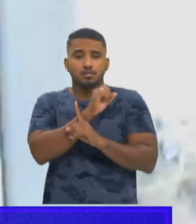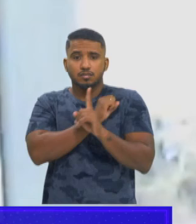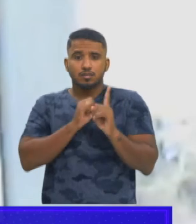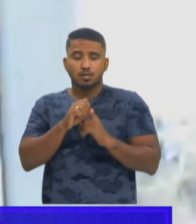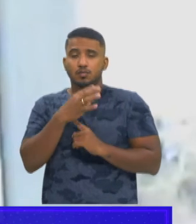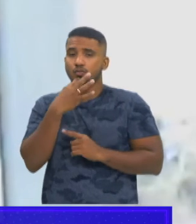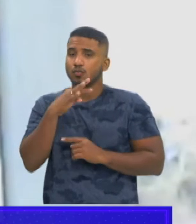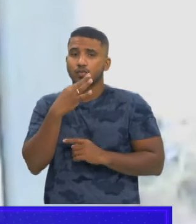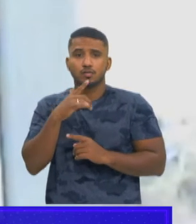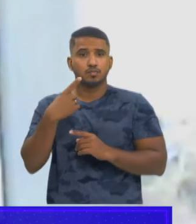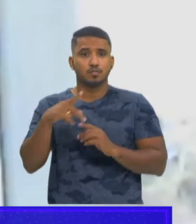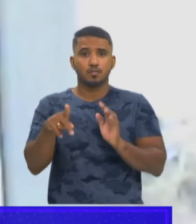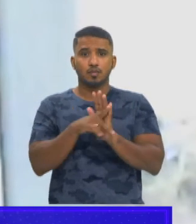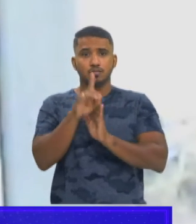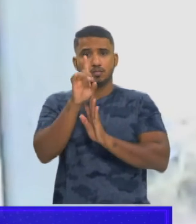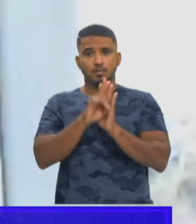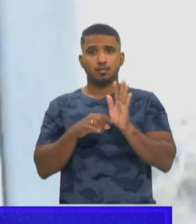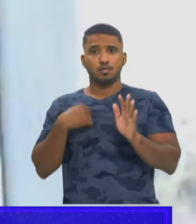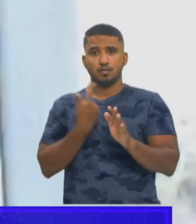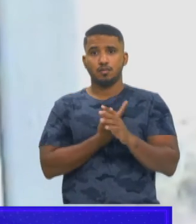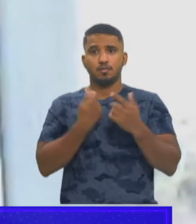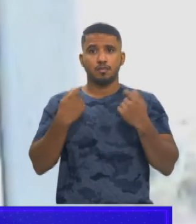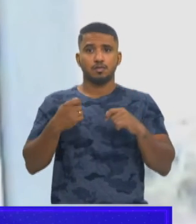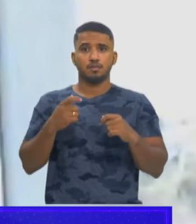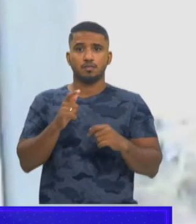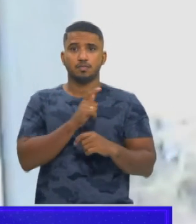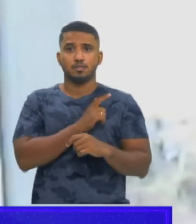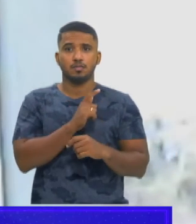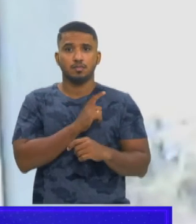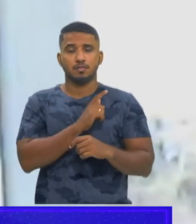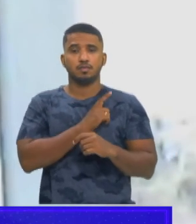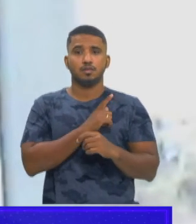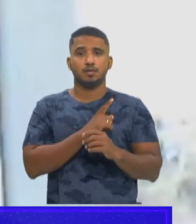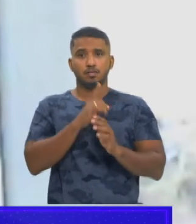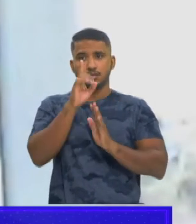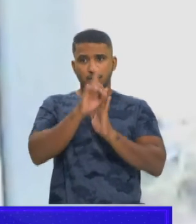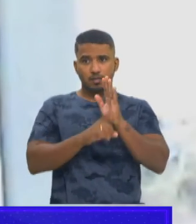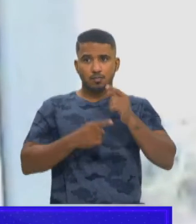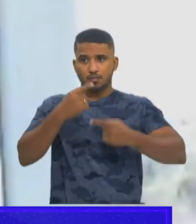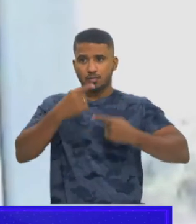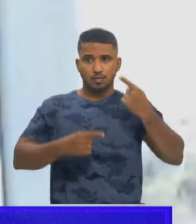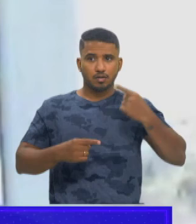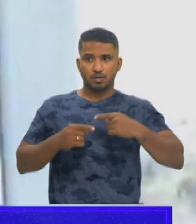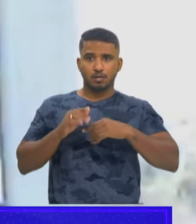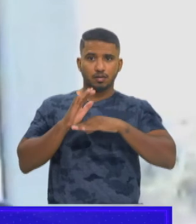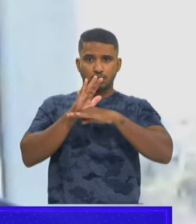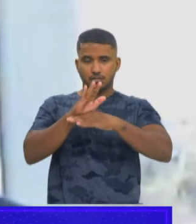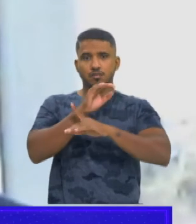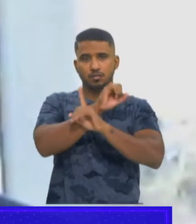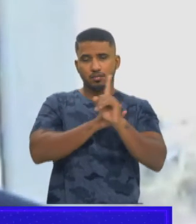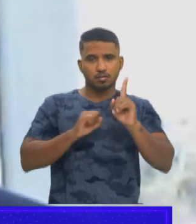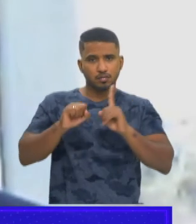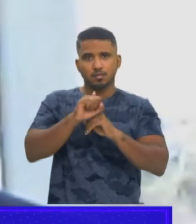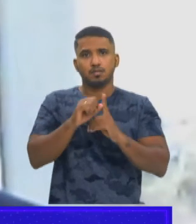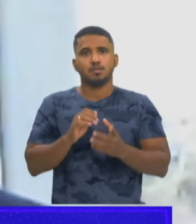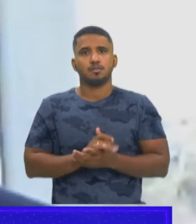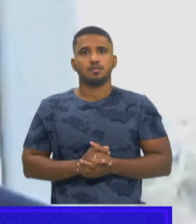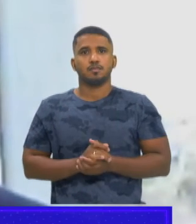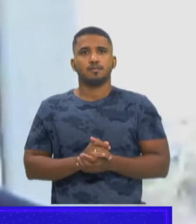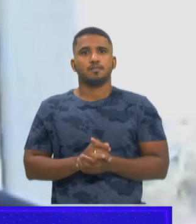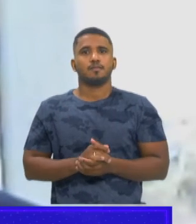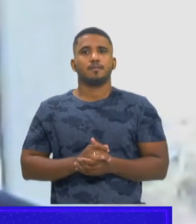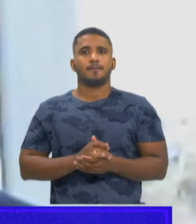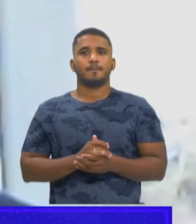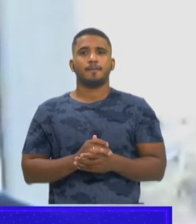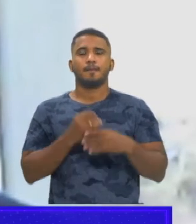Nós precisamos ter garantidos políticas públicas para que garanta a efetividade